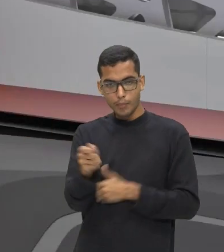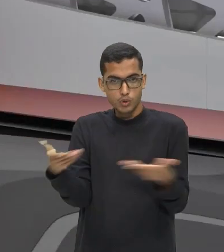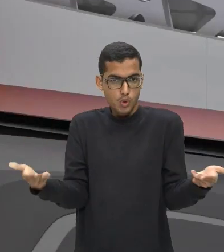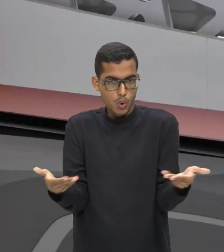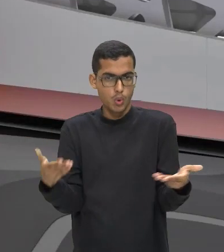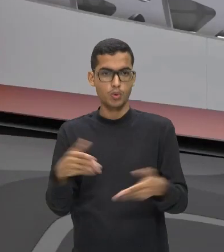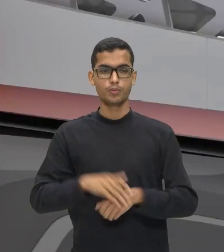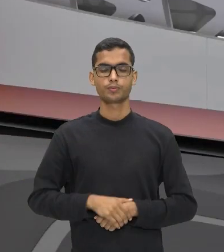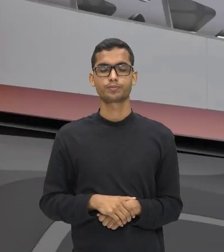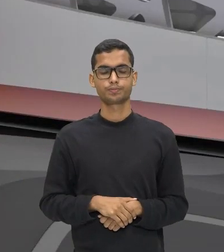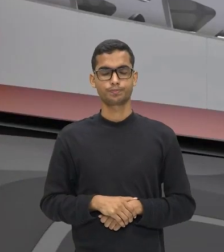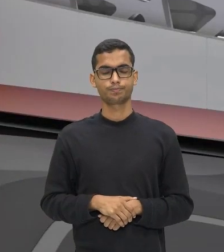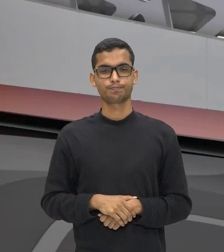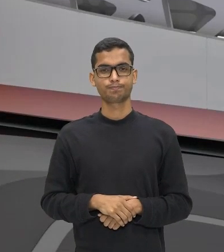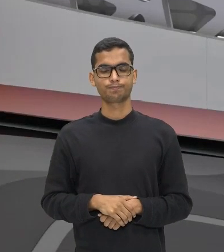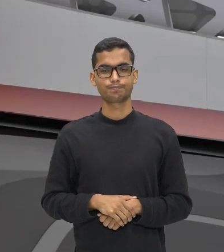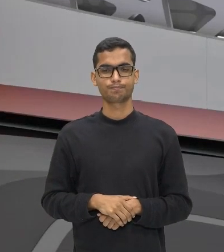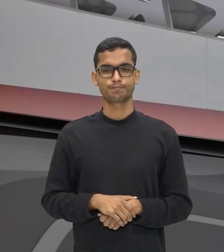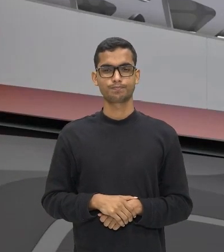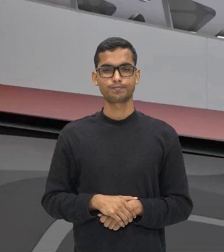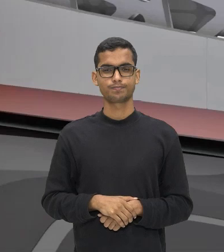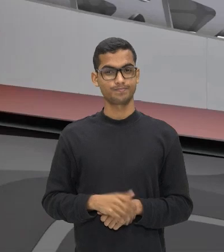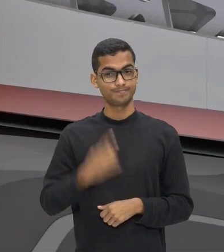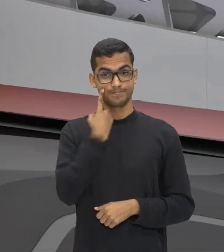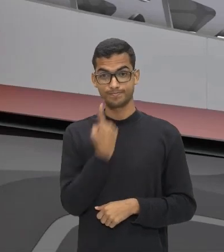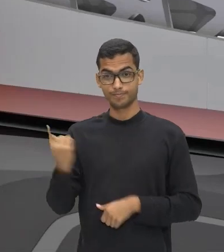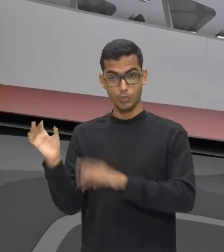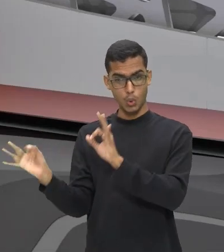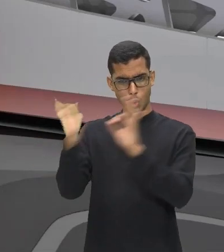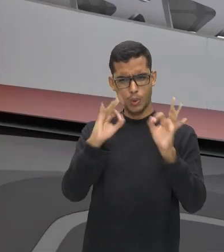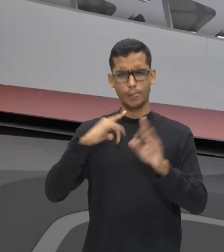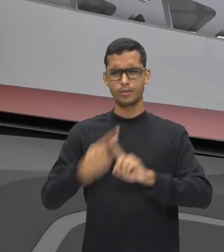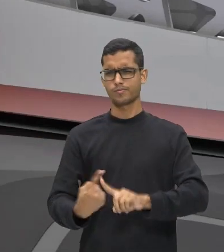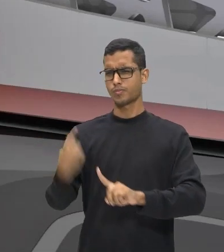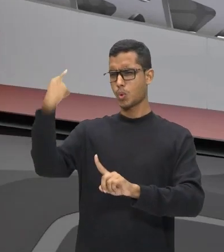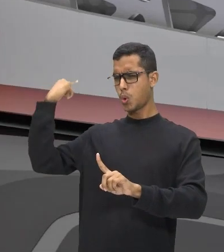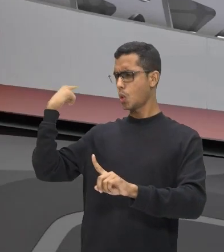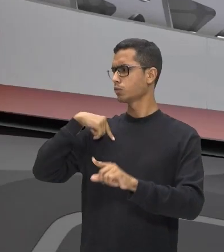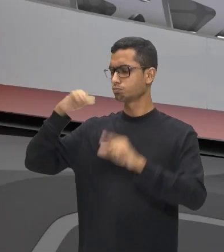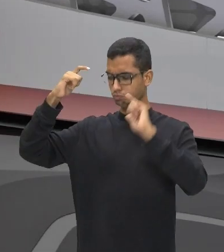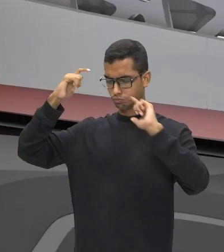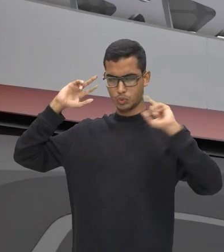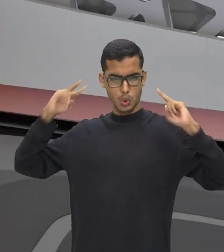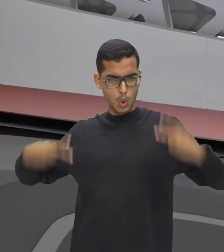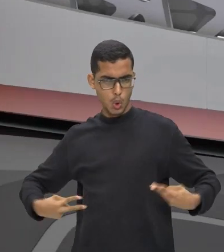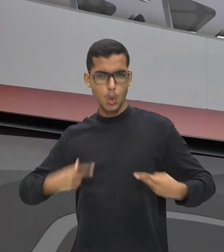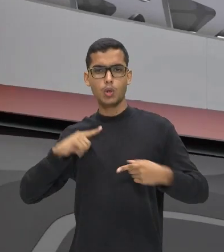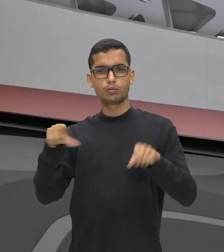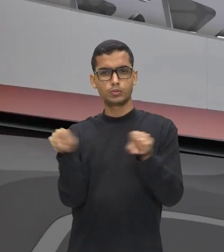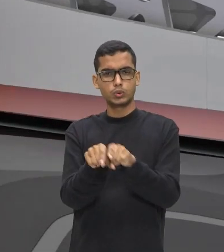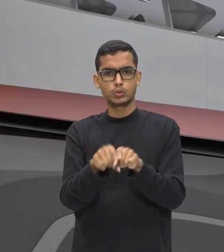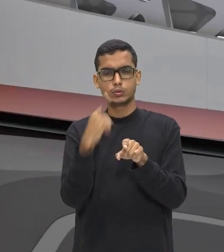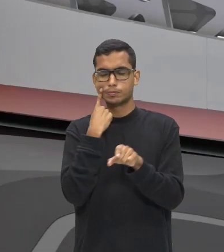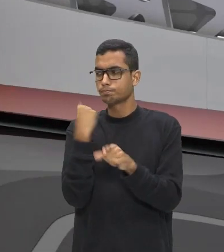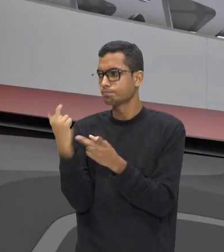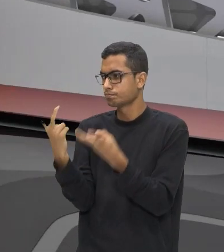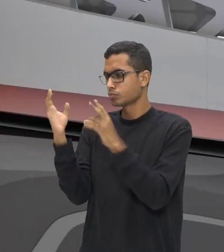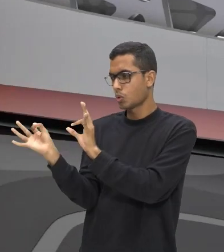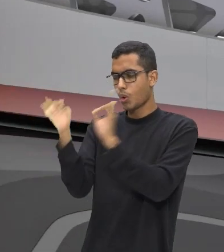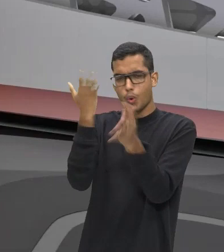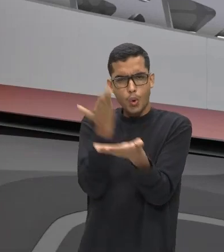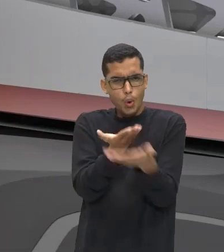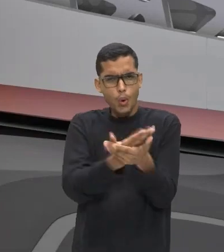Então, como a gente observou aí, desde que o homem se locomove, ele busca, então, caracterizar em